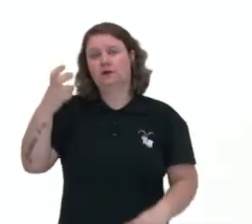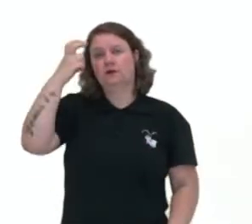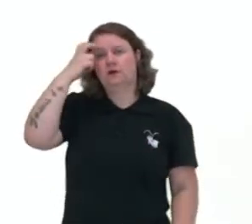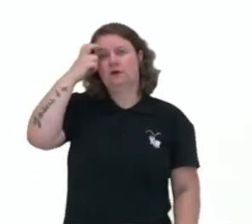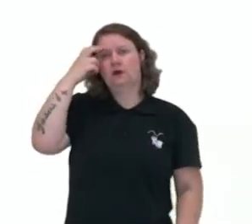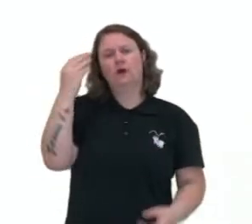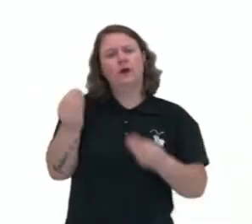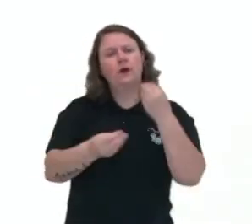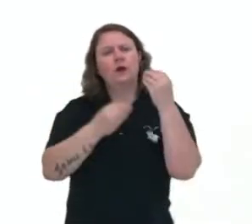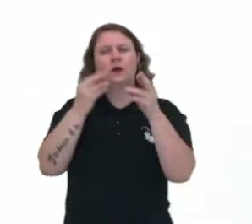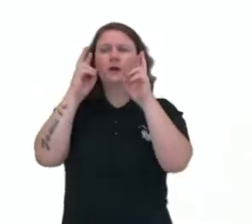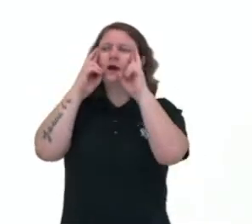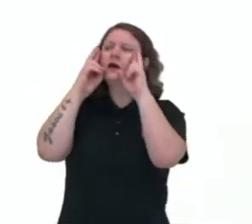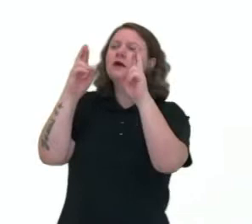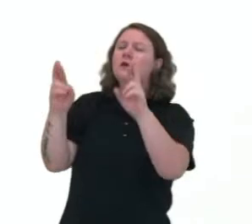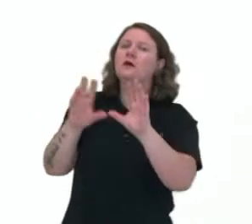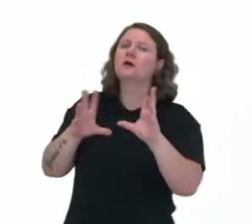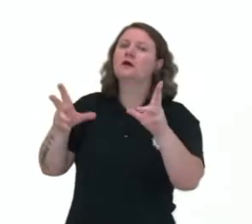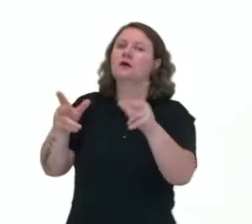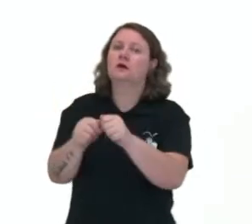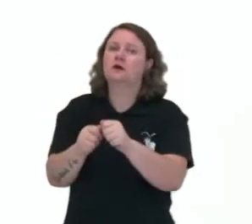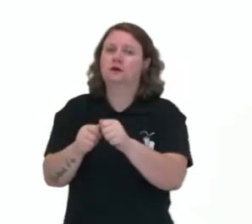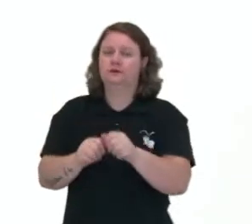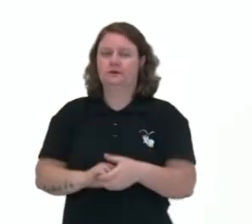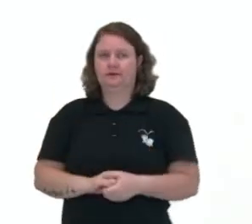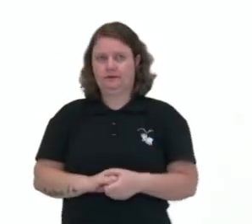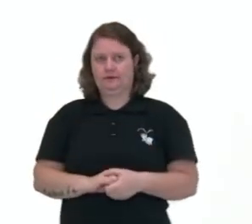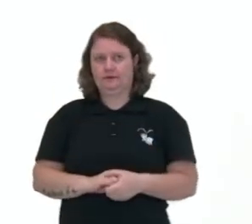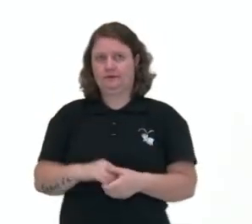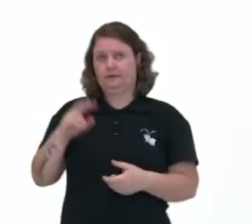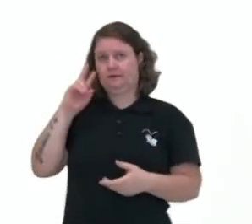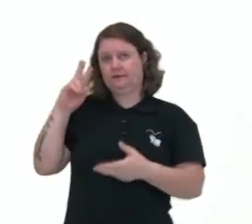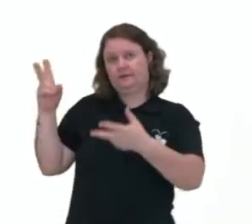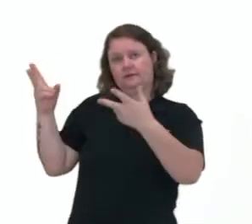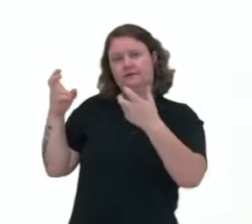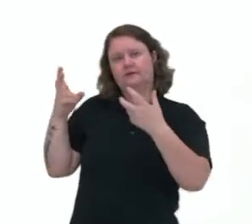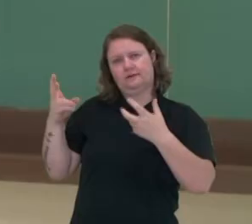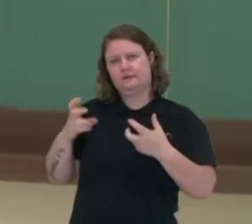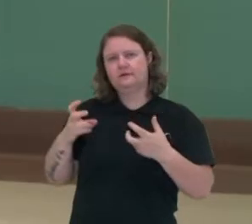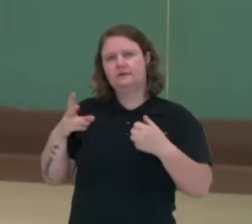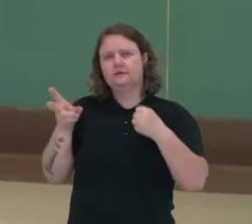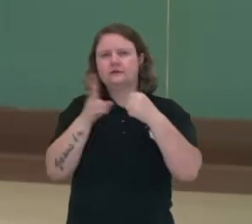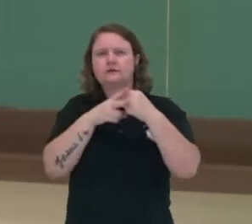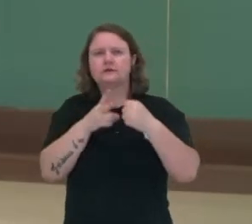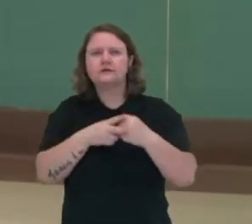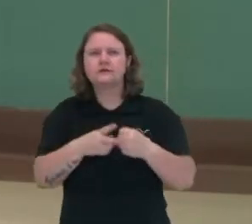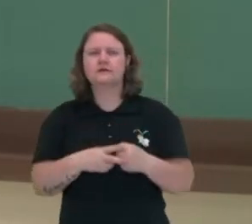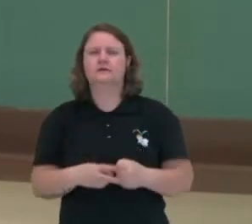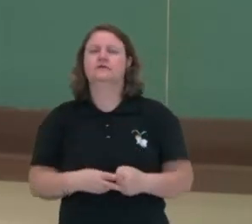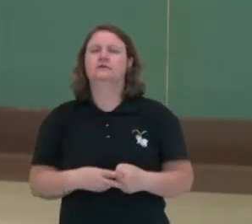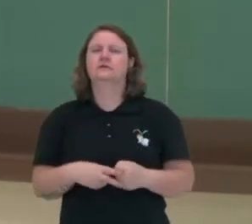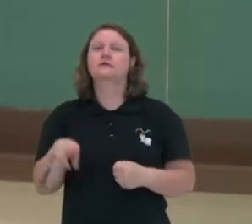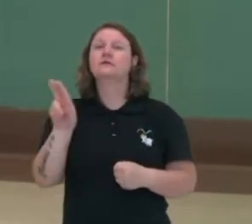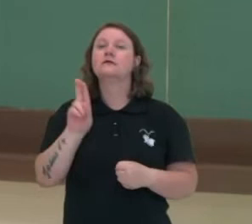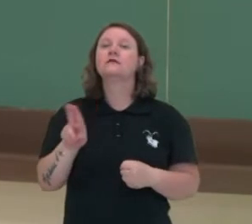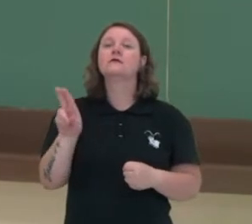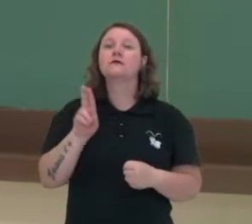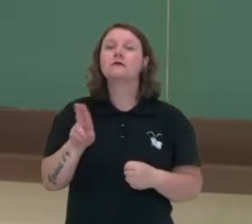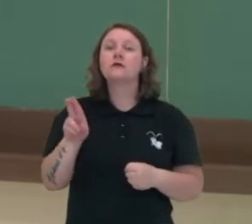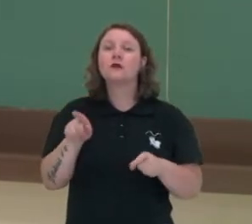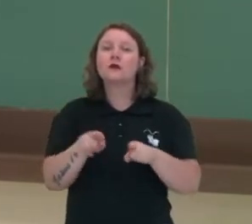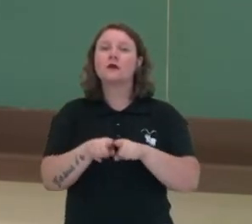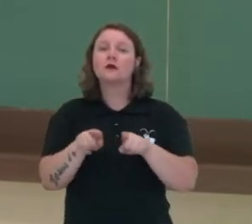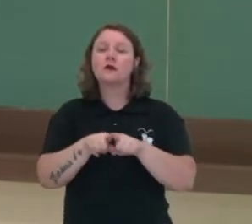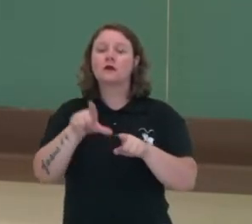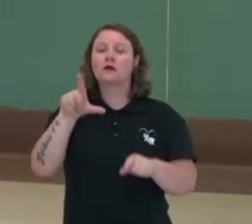devemos respeitar a todos. Observem aqui que eu tenho vários verbos que foram utilizados ou ainda locuções verbais